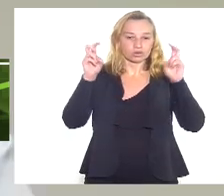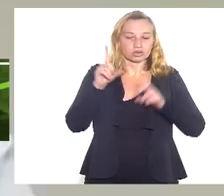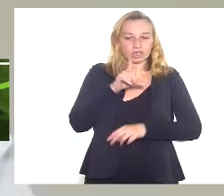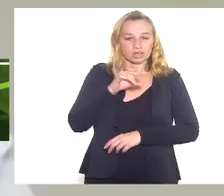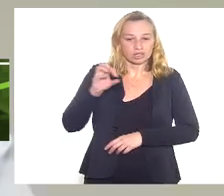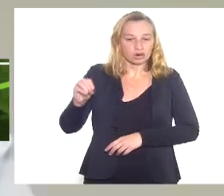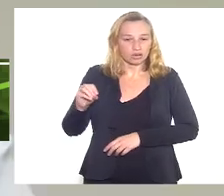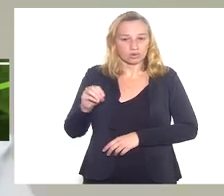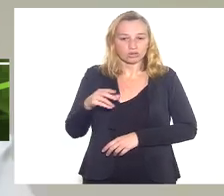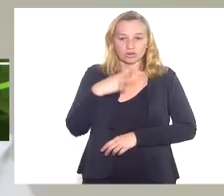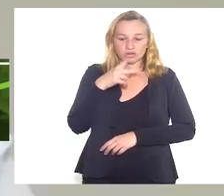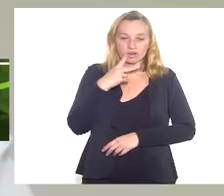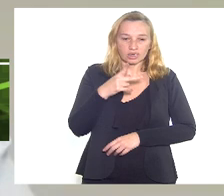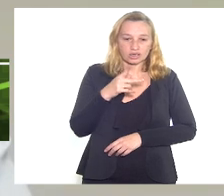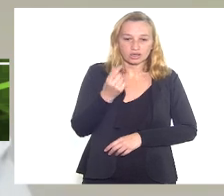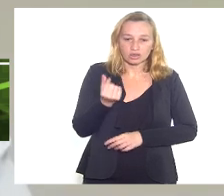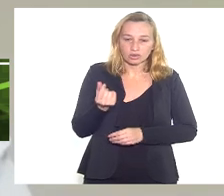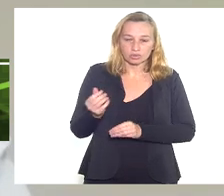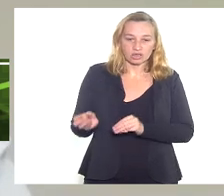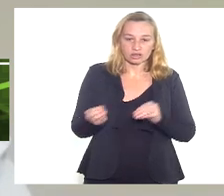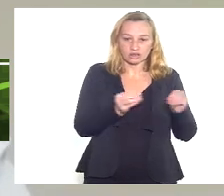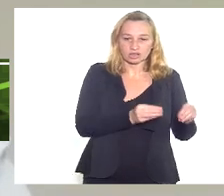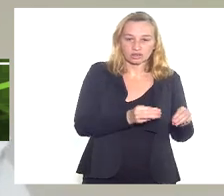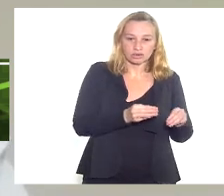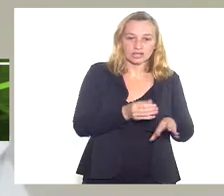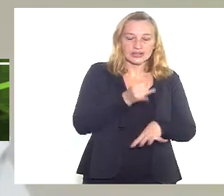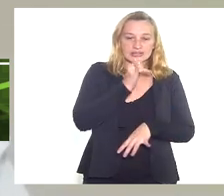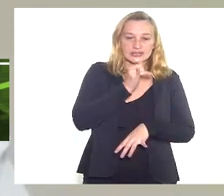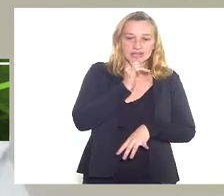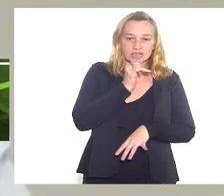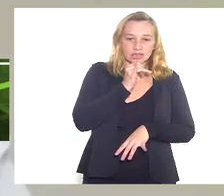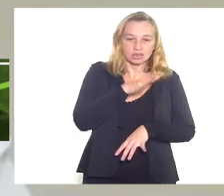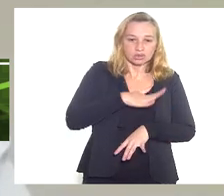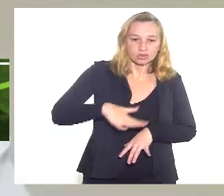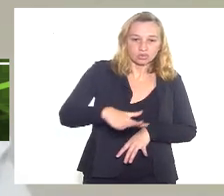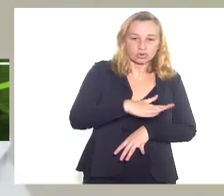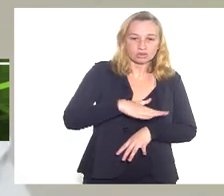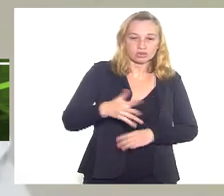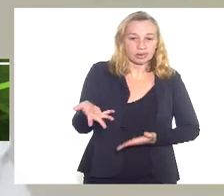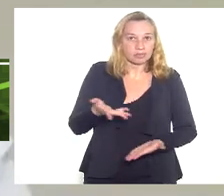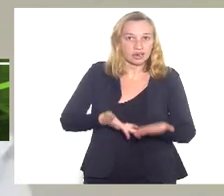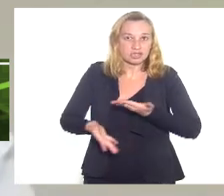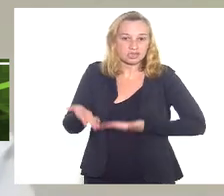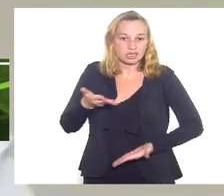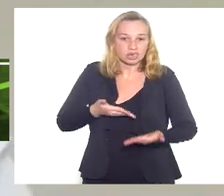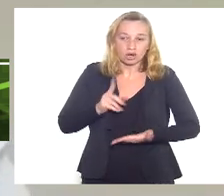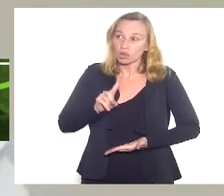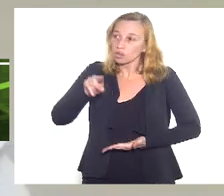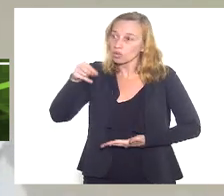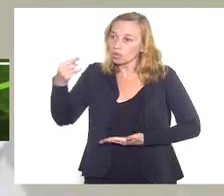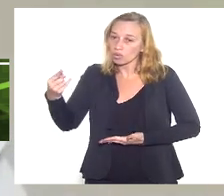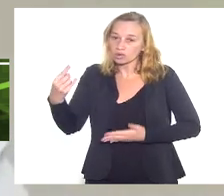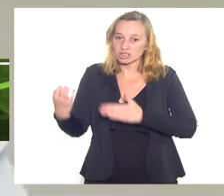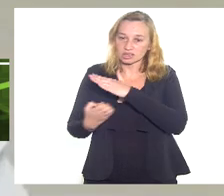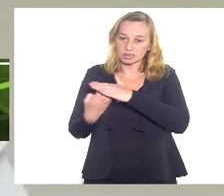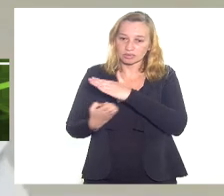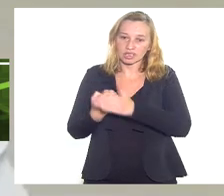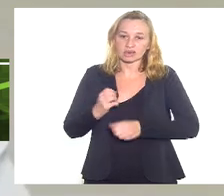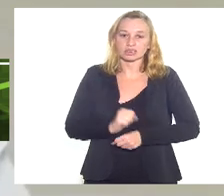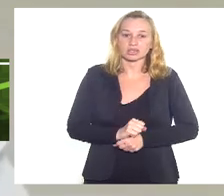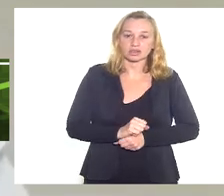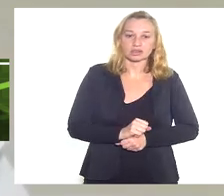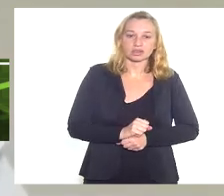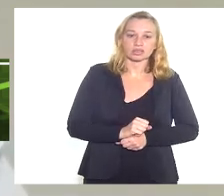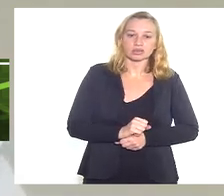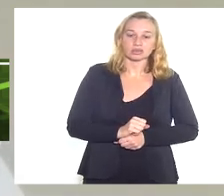quando eu falei do preço de transferência, seria, por exemplo, no campo que tem a parceria com outros concessionários, se vocês faziam